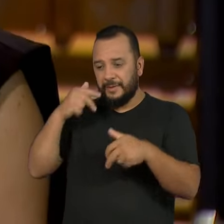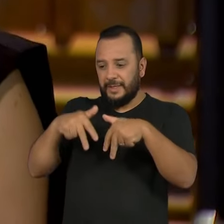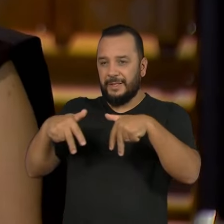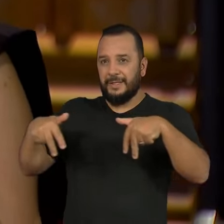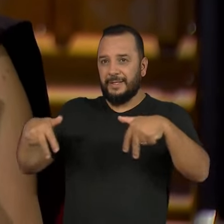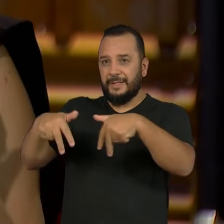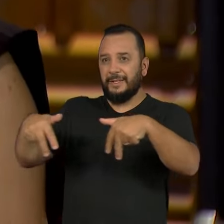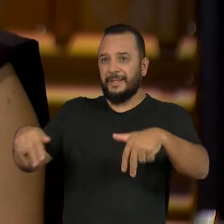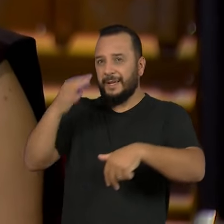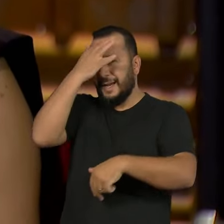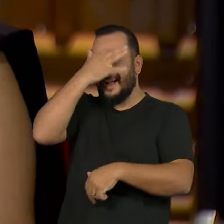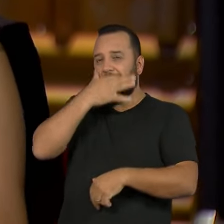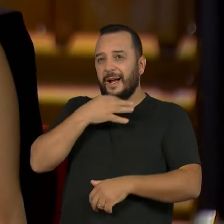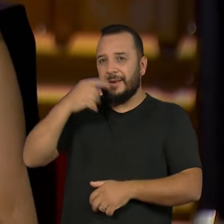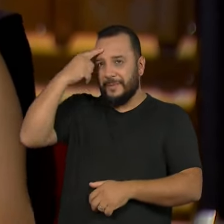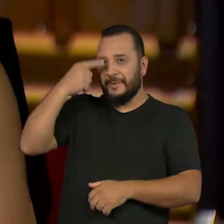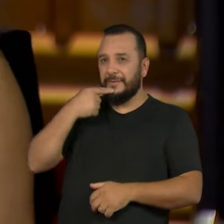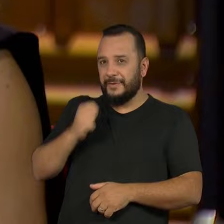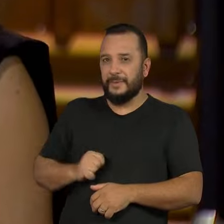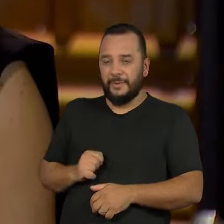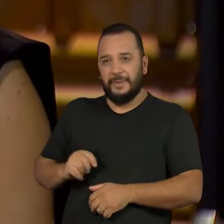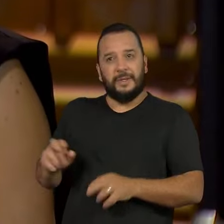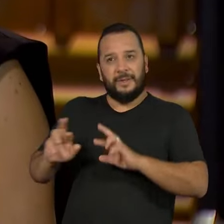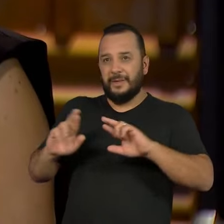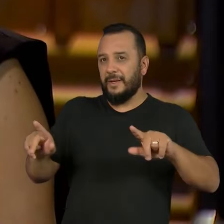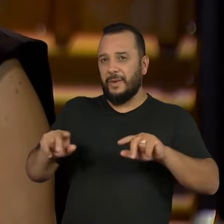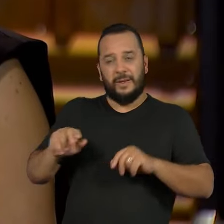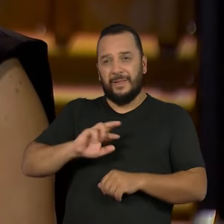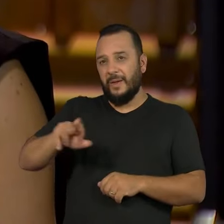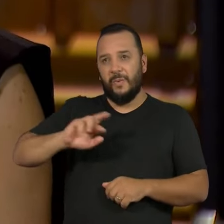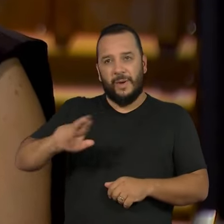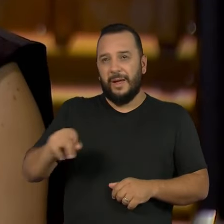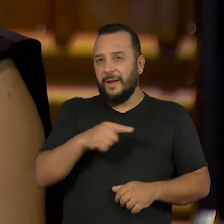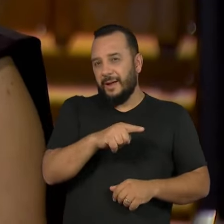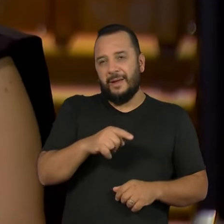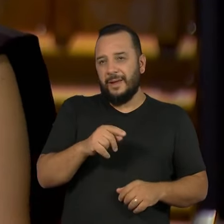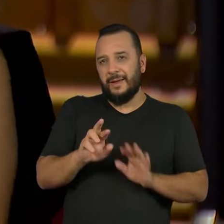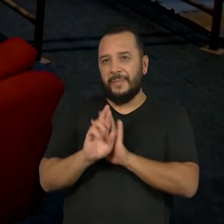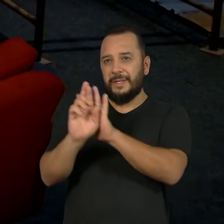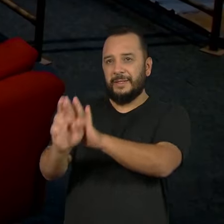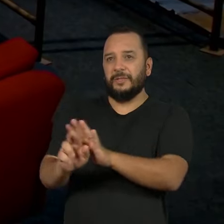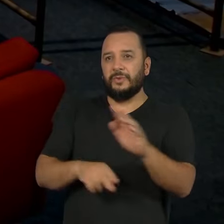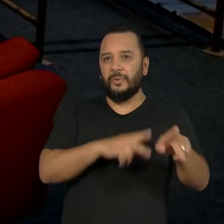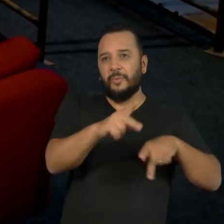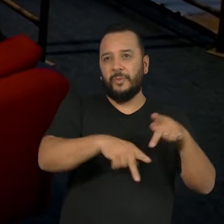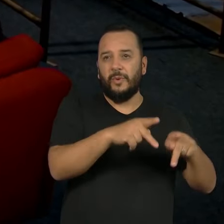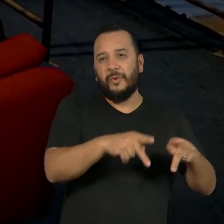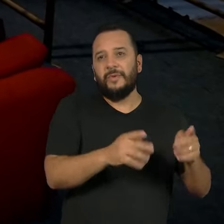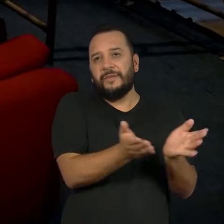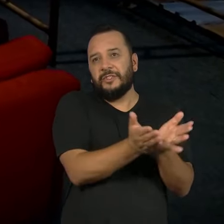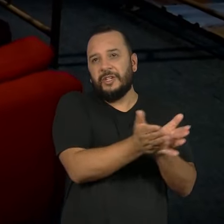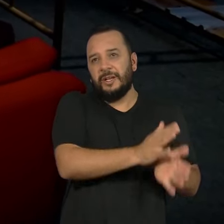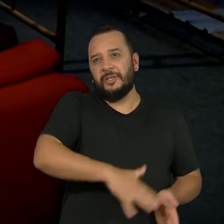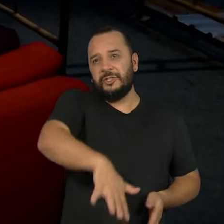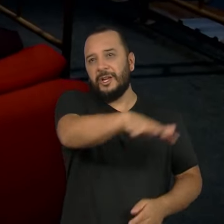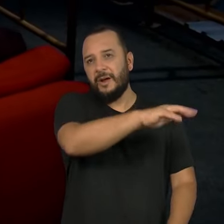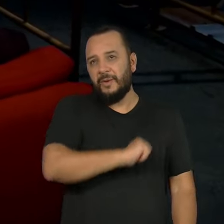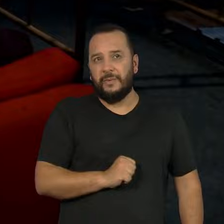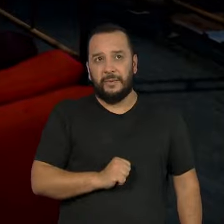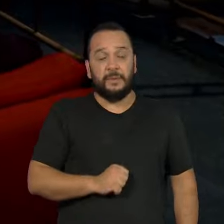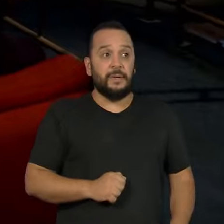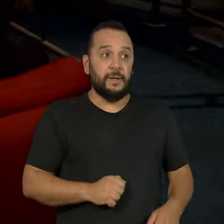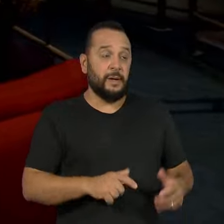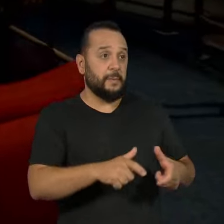as não é a foto da população evangélica não é qual é a diferença então a maioria de